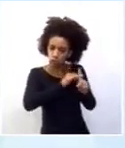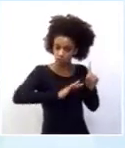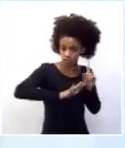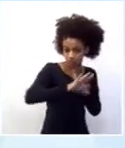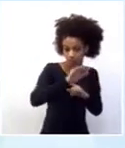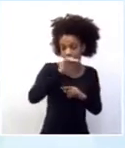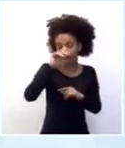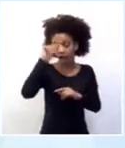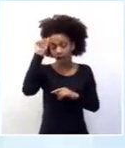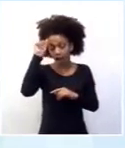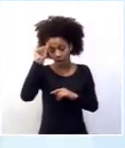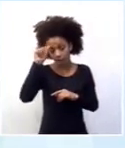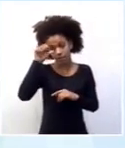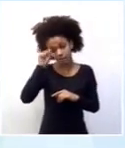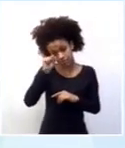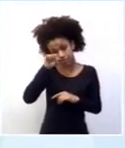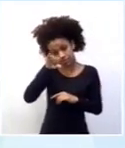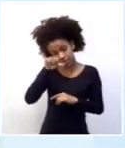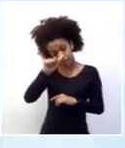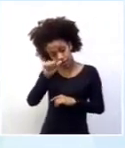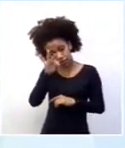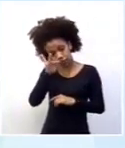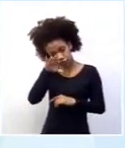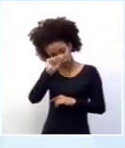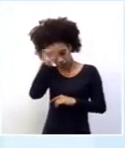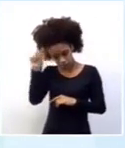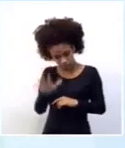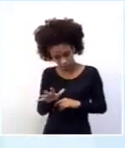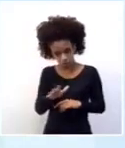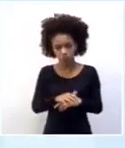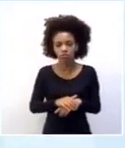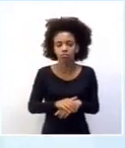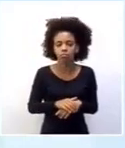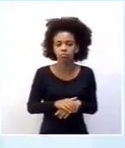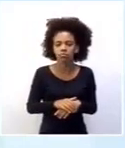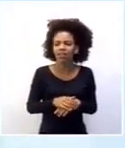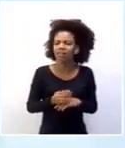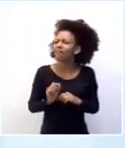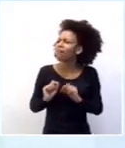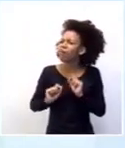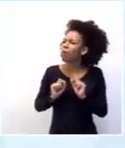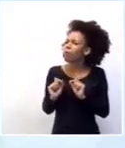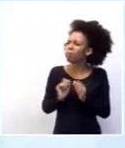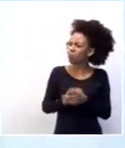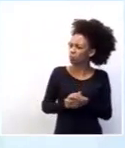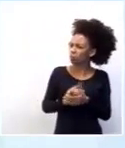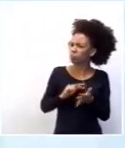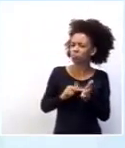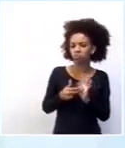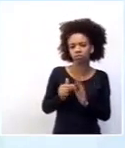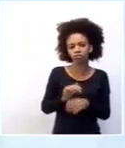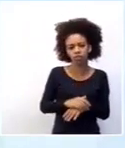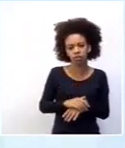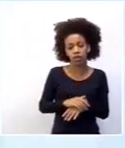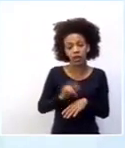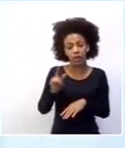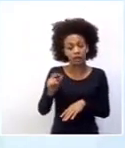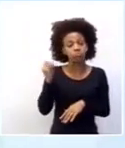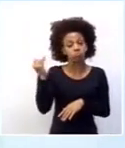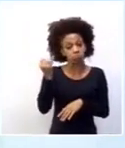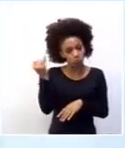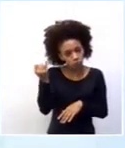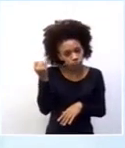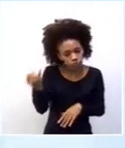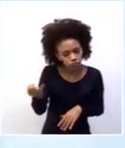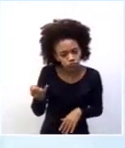tá? Muito pelo fato deles usarem o quê? Um modo de produção asiático. Gente, modo de produção asiático é um ponto importante.